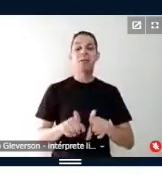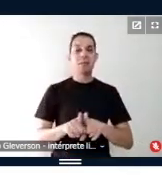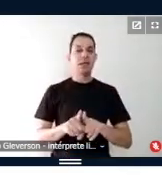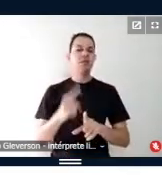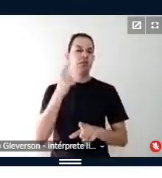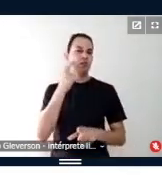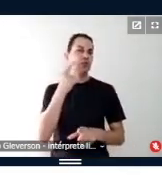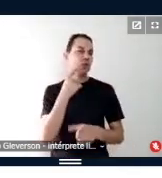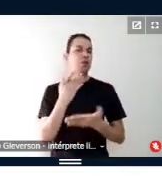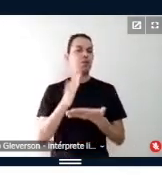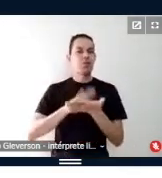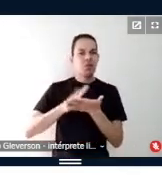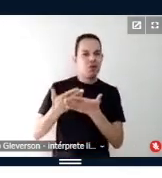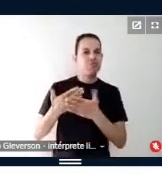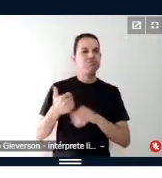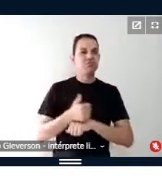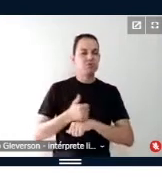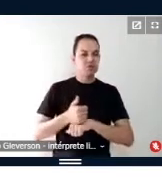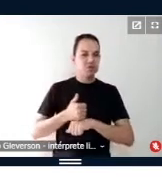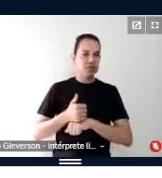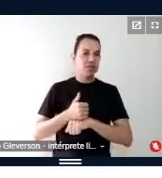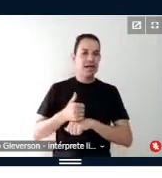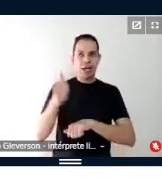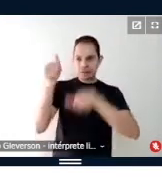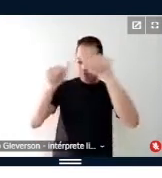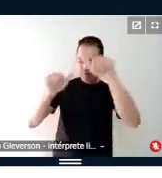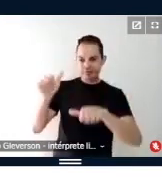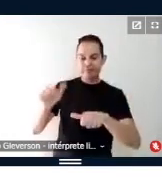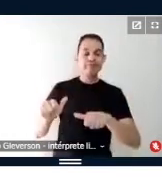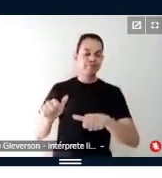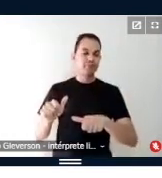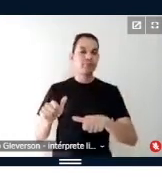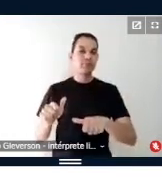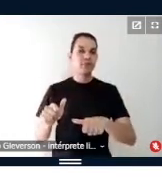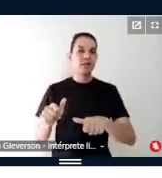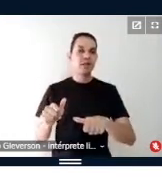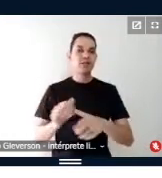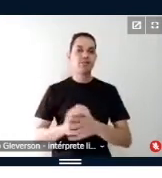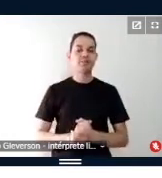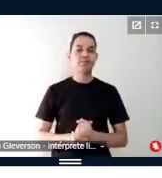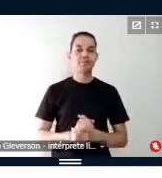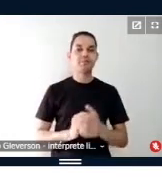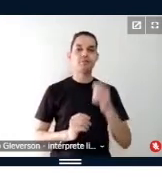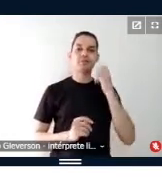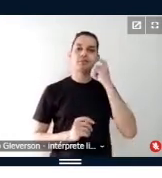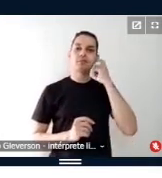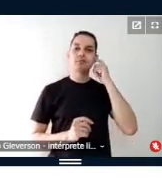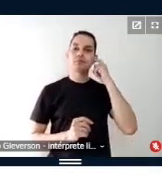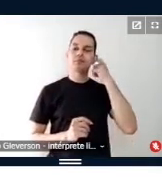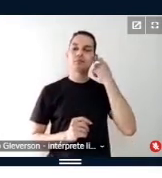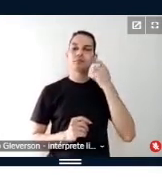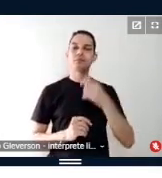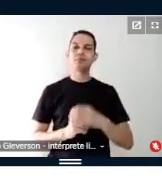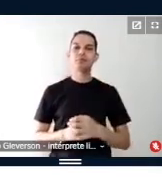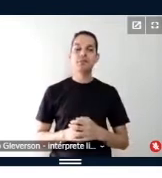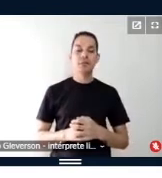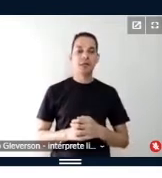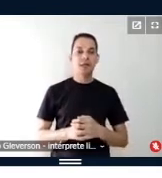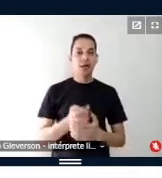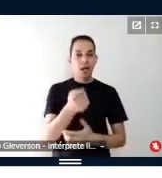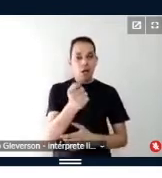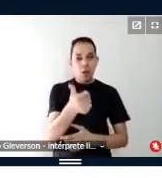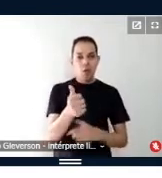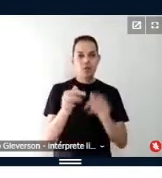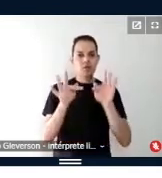tradutores, intérpretes para essa avaliação. Então, considerações finais aqui,